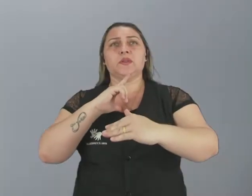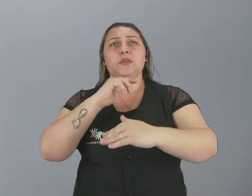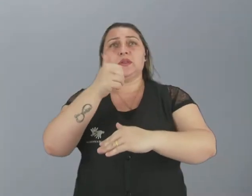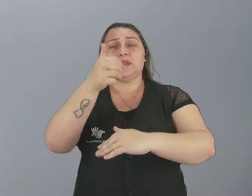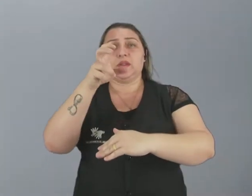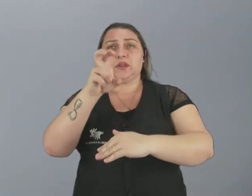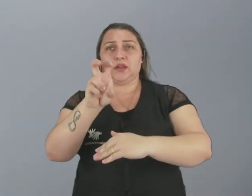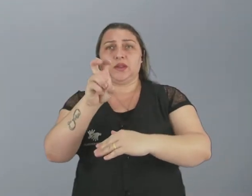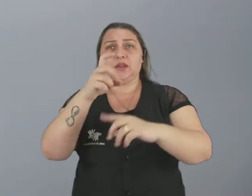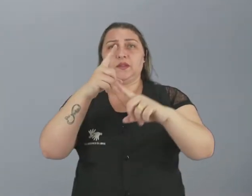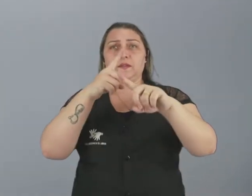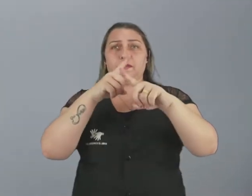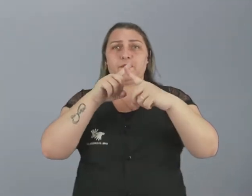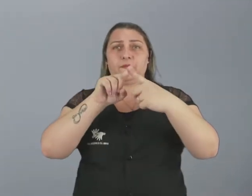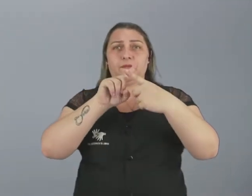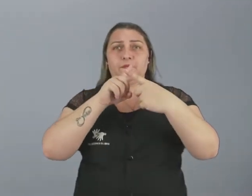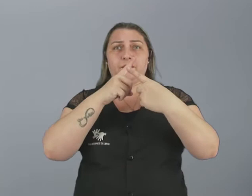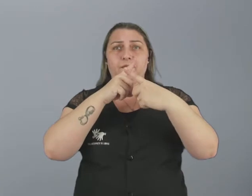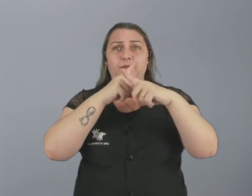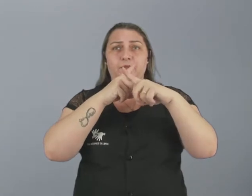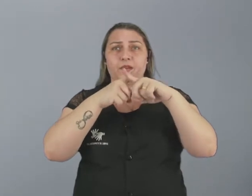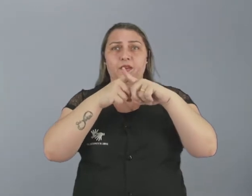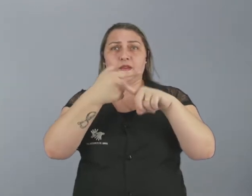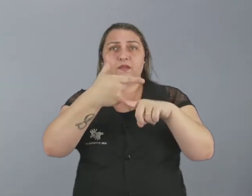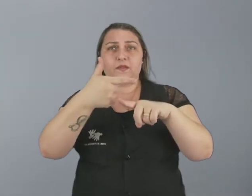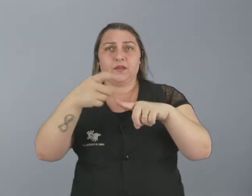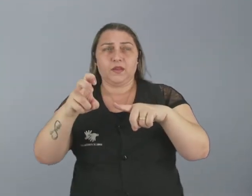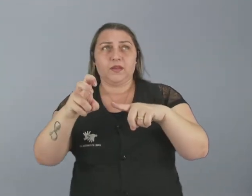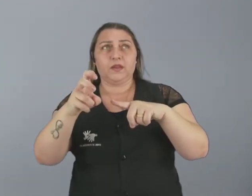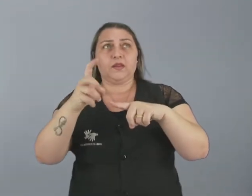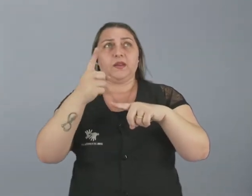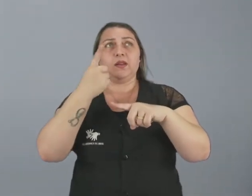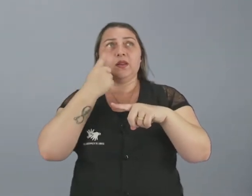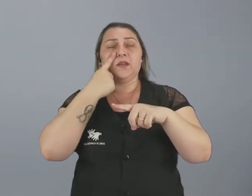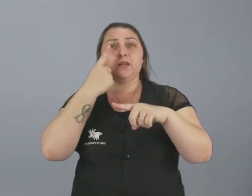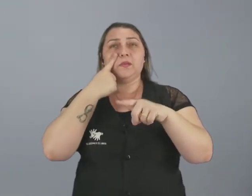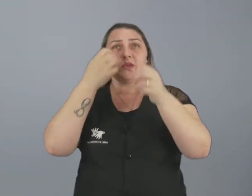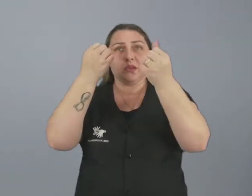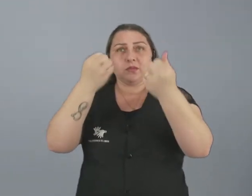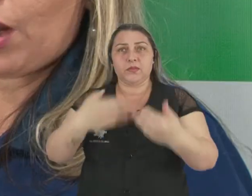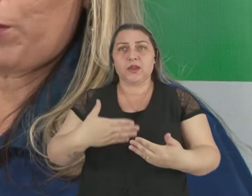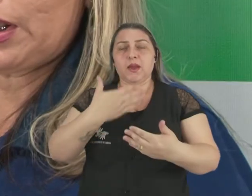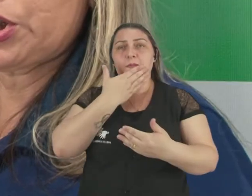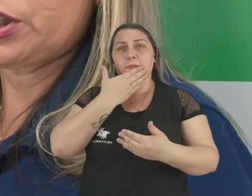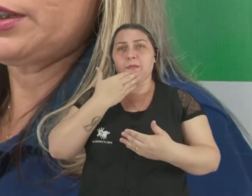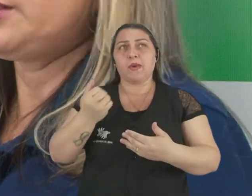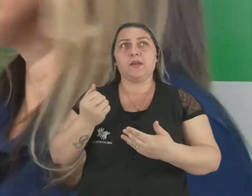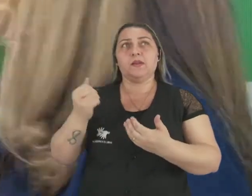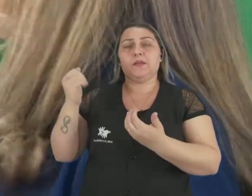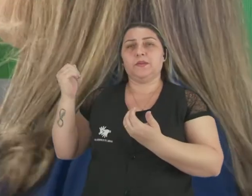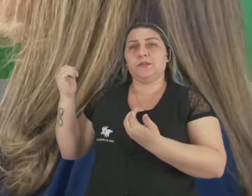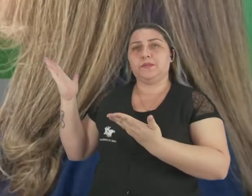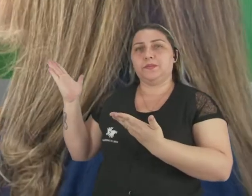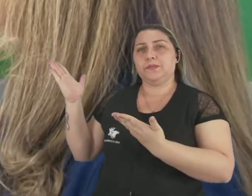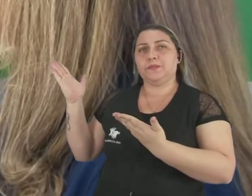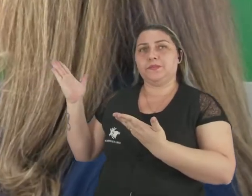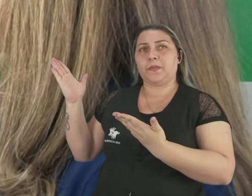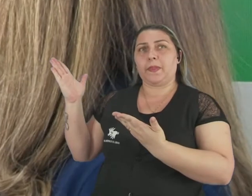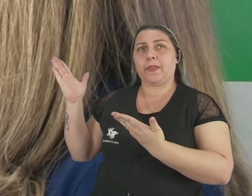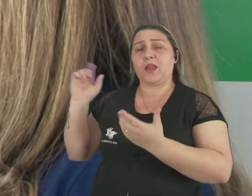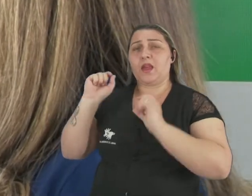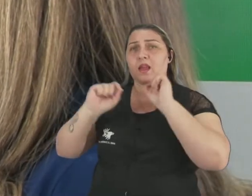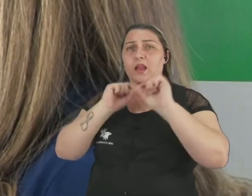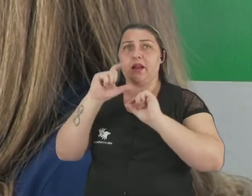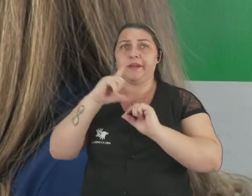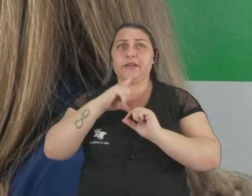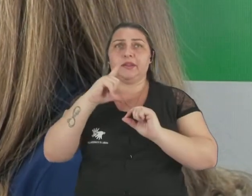vezes 25. Eu quero que você venha aqui comigo agora aqui, para eu te explicar melhor. Dá uma olhadinha aqui. O que nós